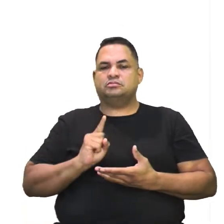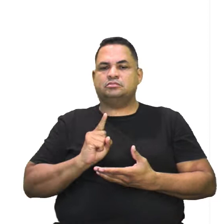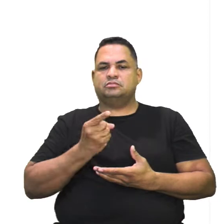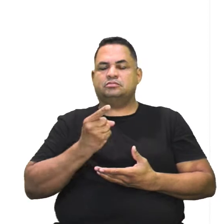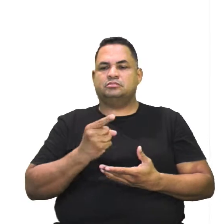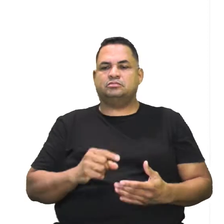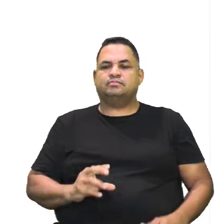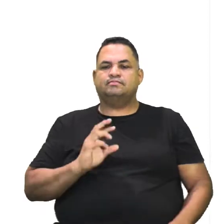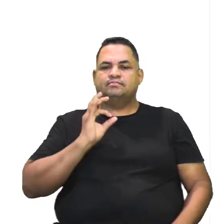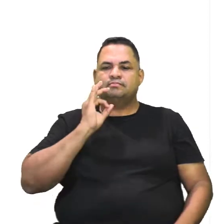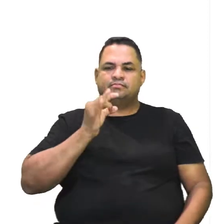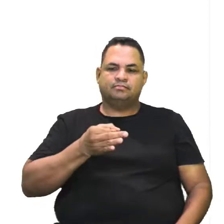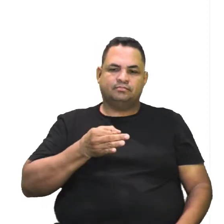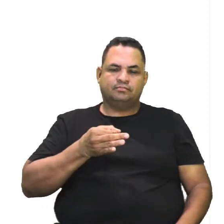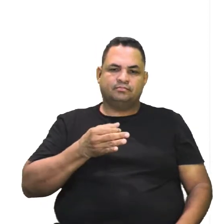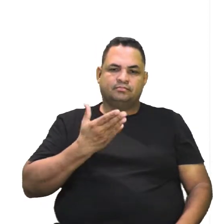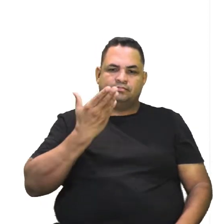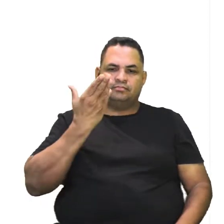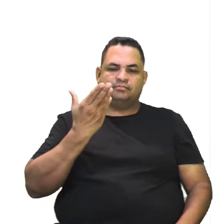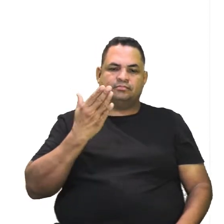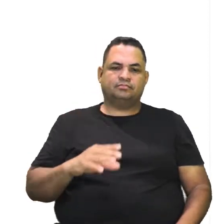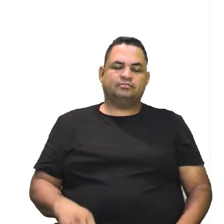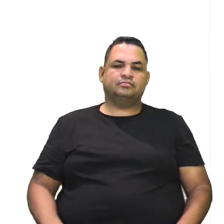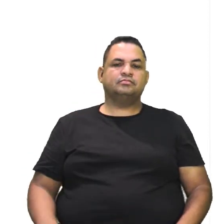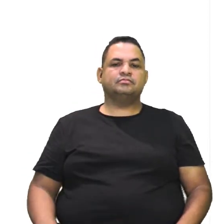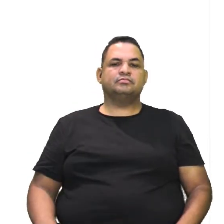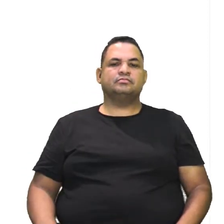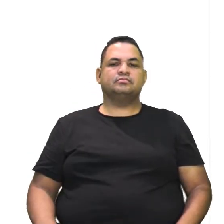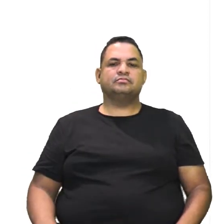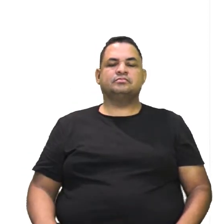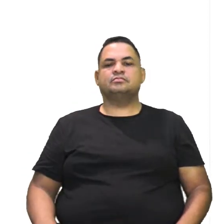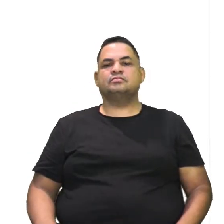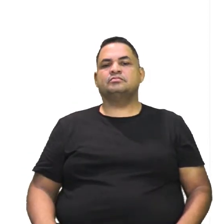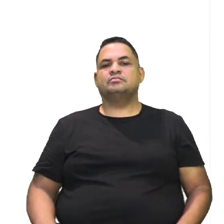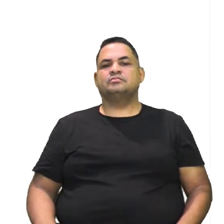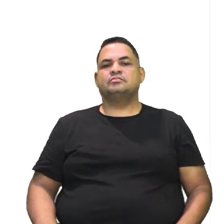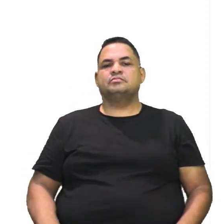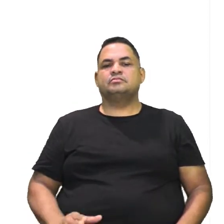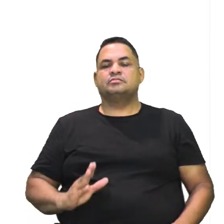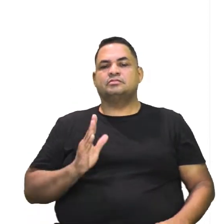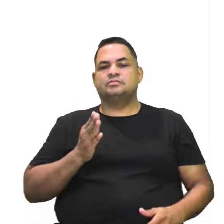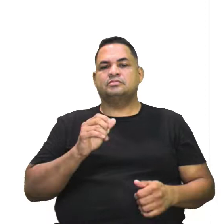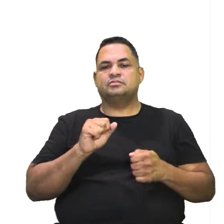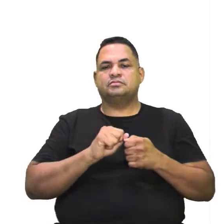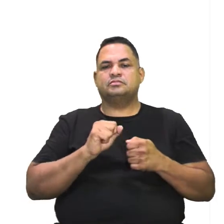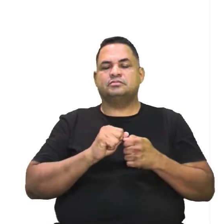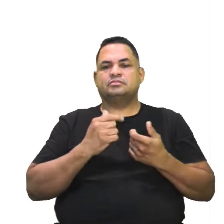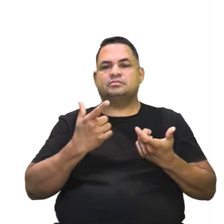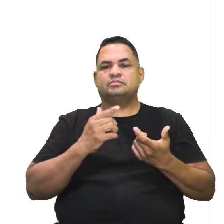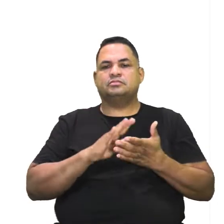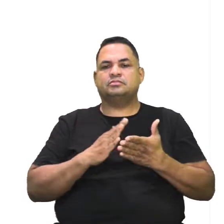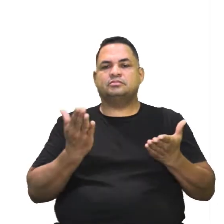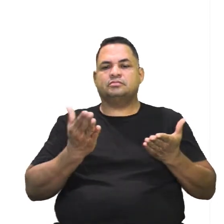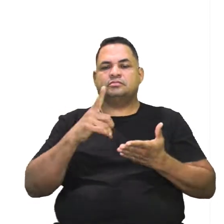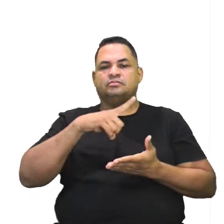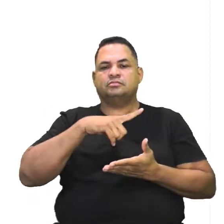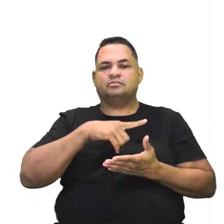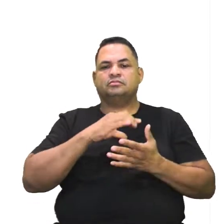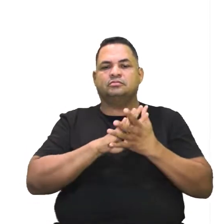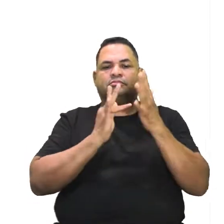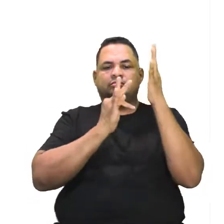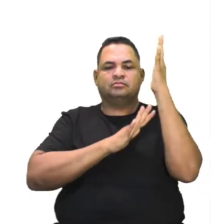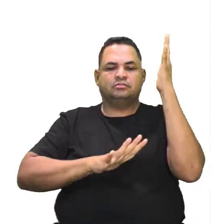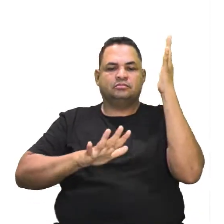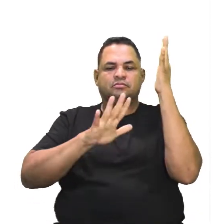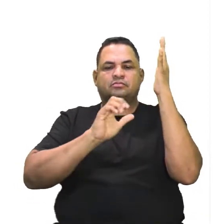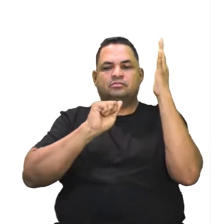mil, certo? Aqui também vai deslocar a nossa representação, mas a gente vai fazer junto com vocês. Então, vamos lá. Agora, a gente tem uma função